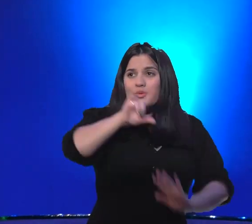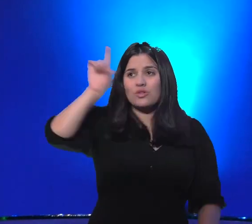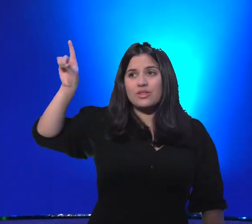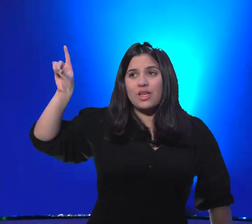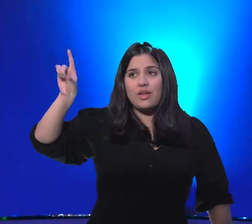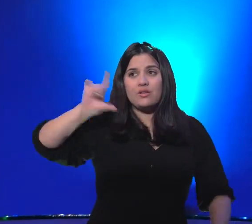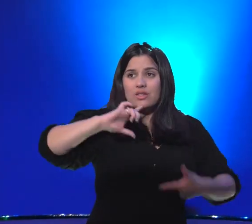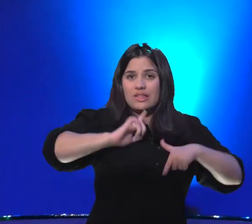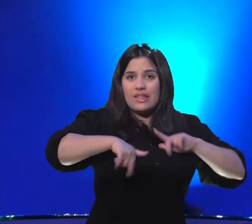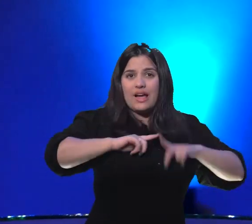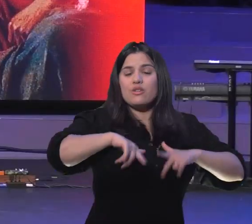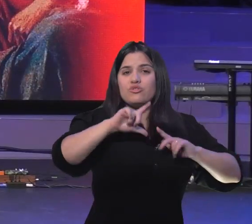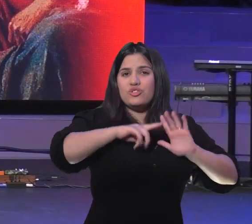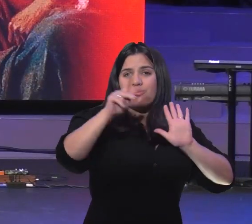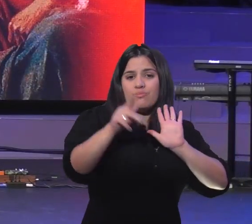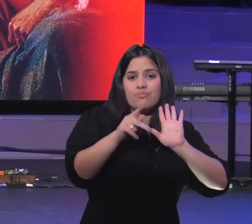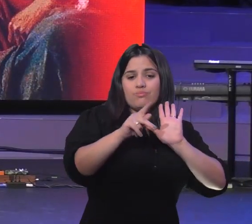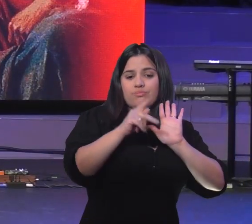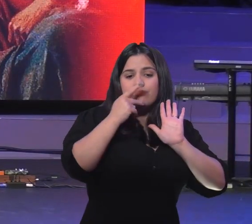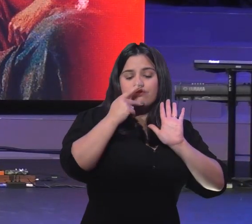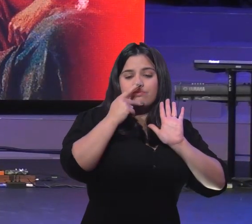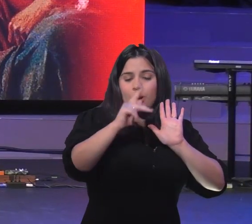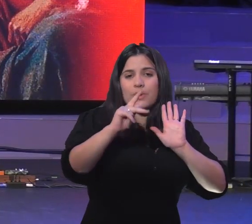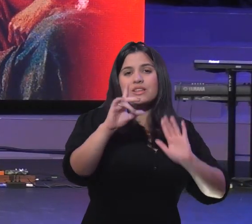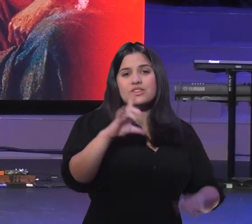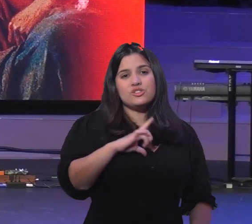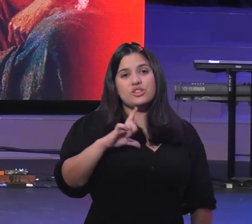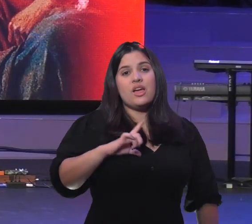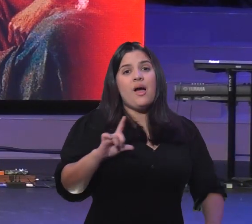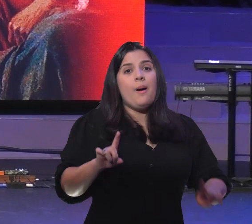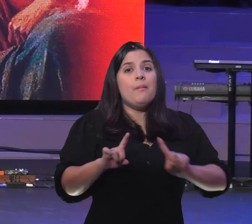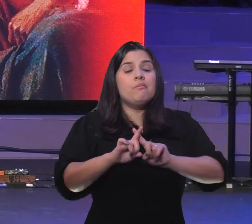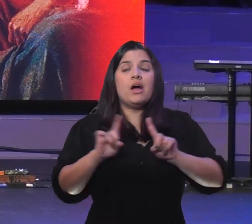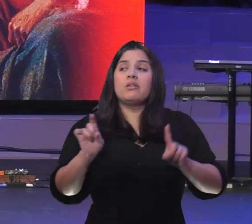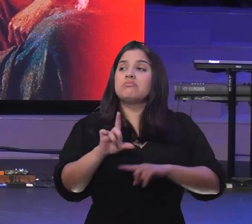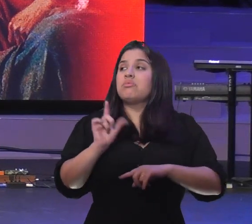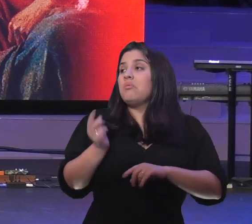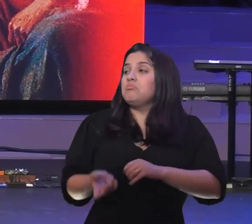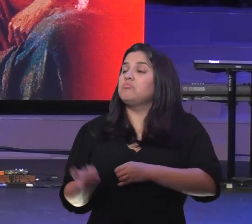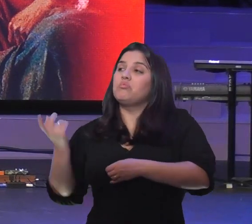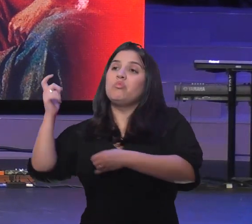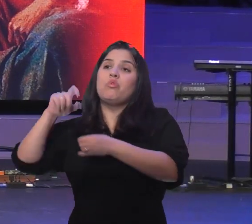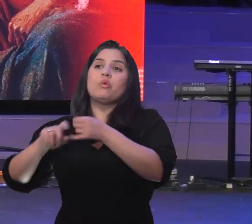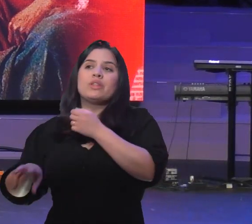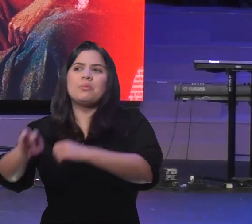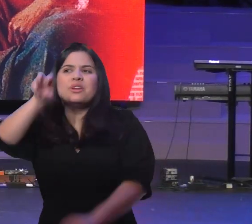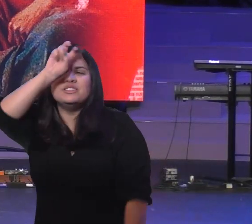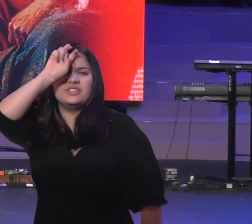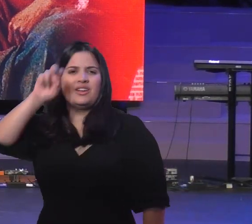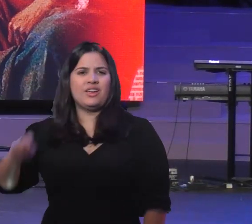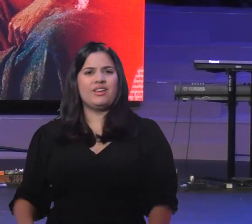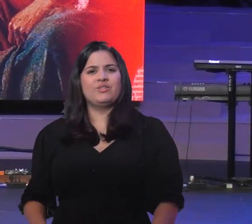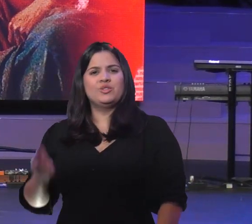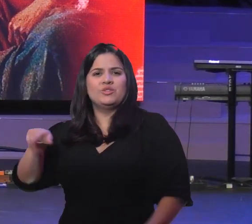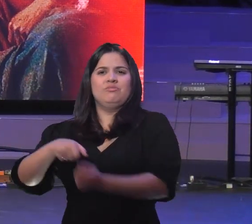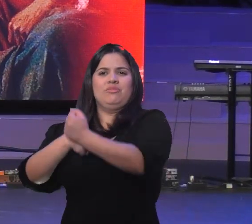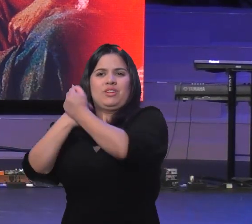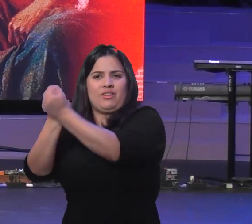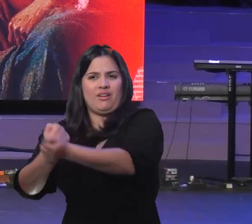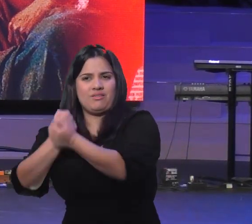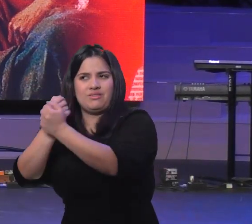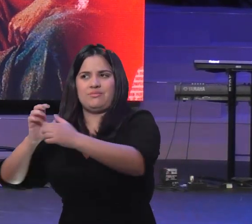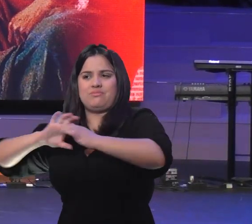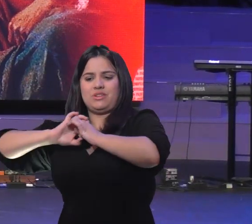eles preferiam voltar para o Egito, onde eles eram escravizados, onde eles não tinham liberdade, onde eles sofriam lá